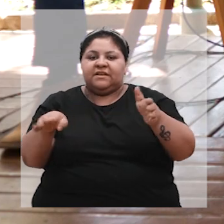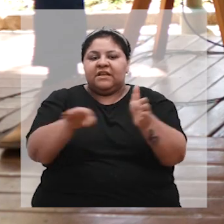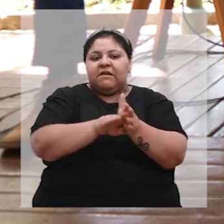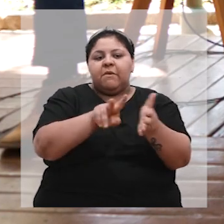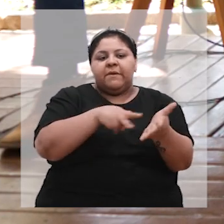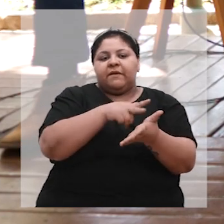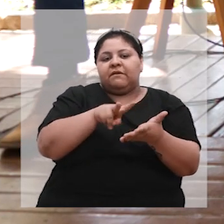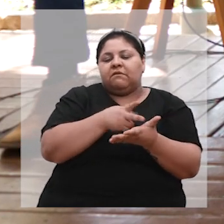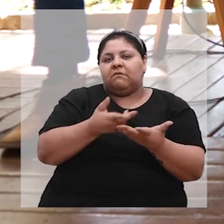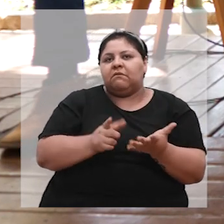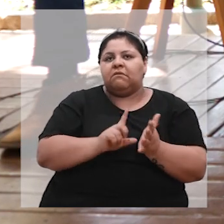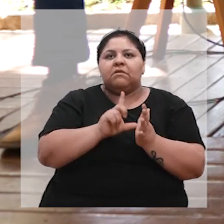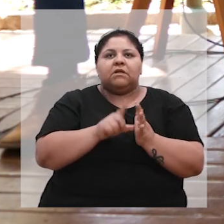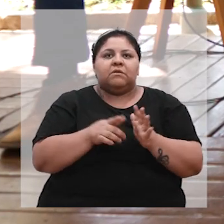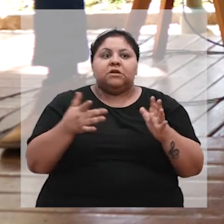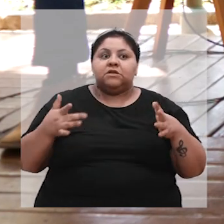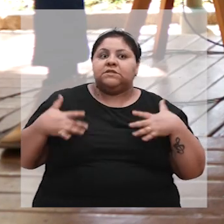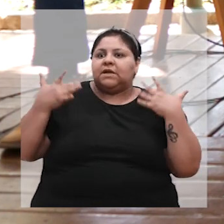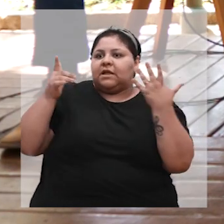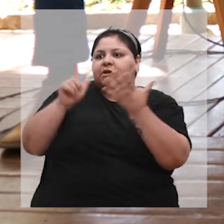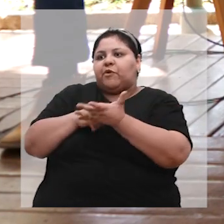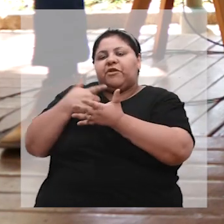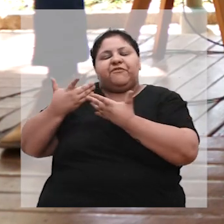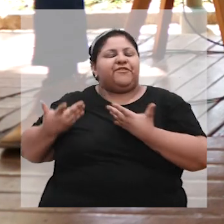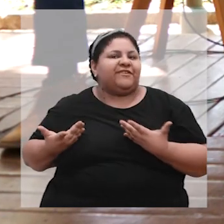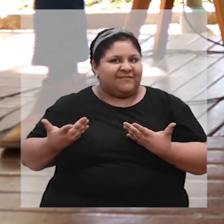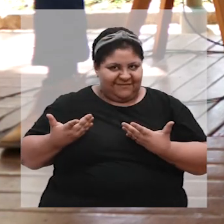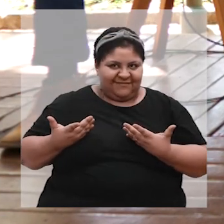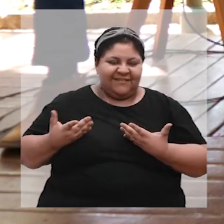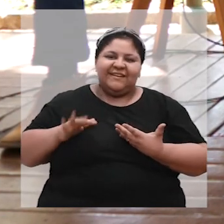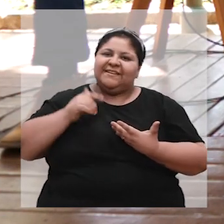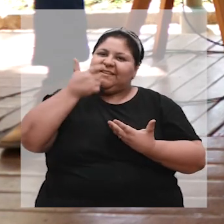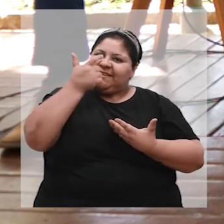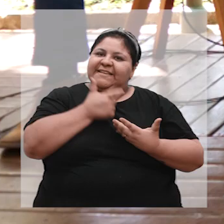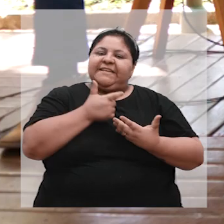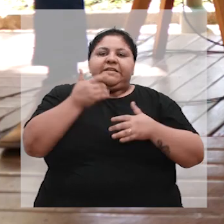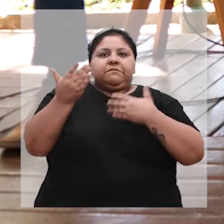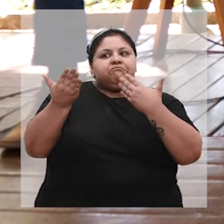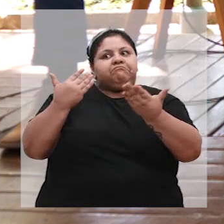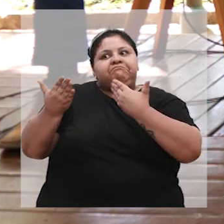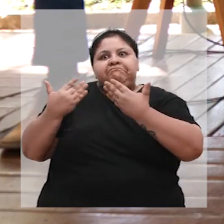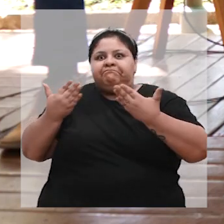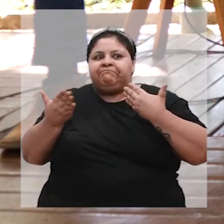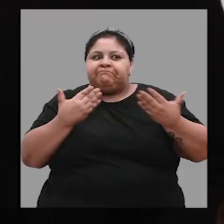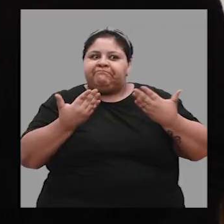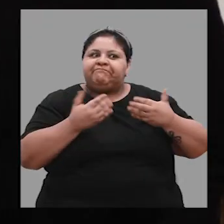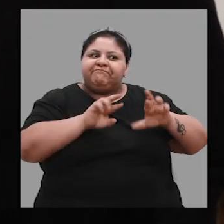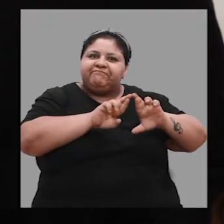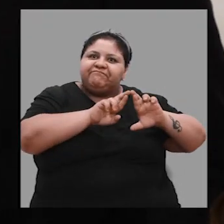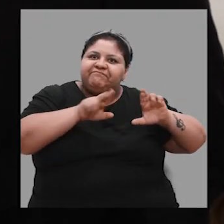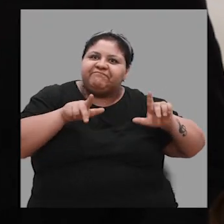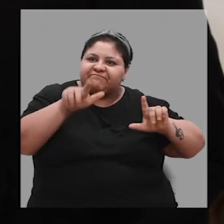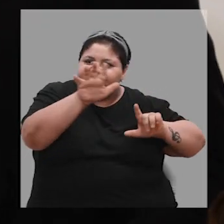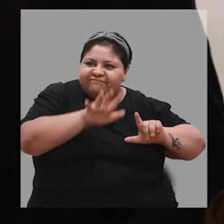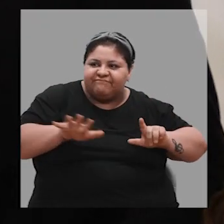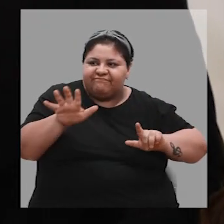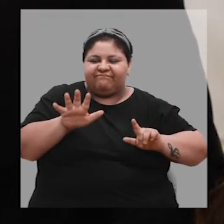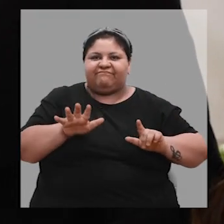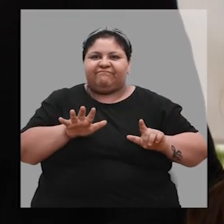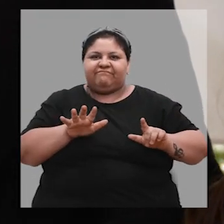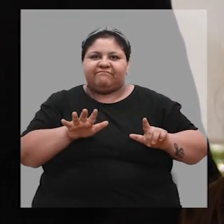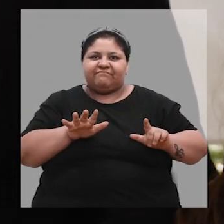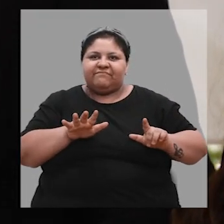para uma atividade de dança e acaba se encantando pelo livro. Então, acho que a conversa entre essas